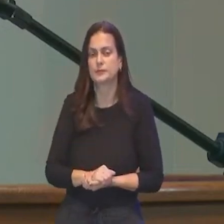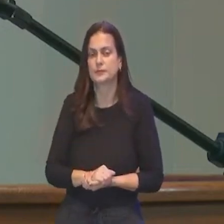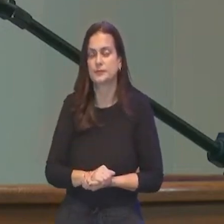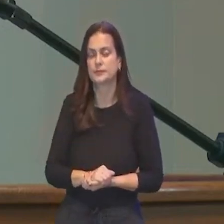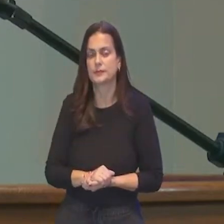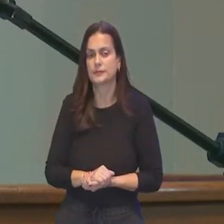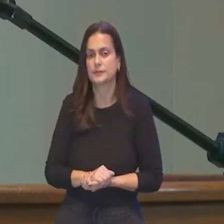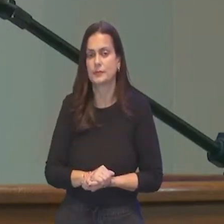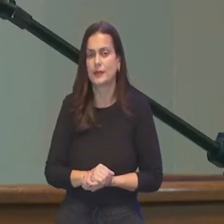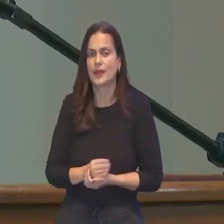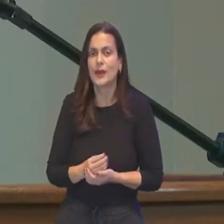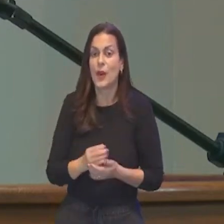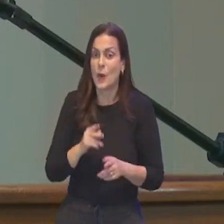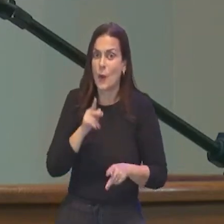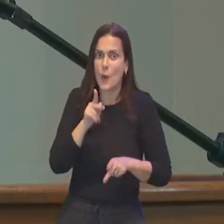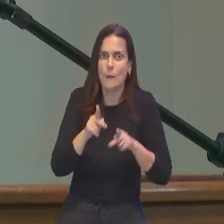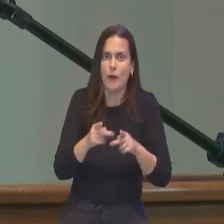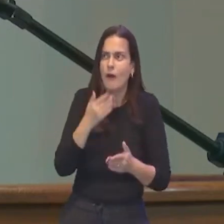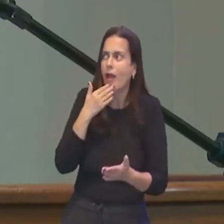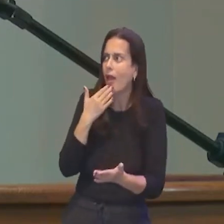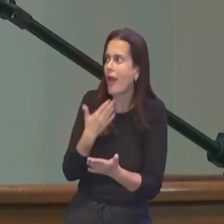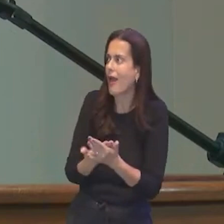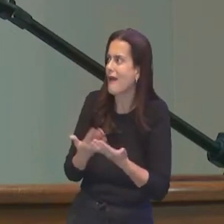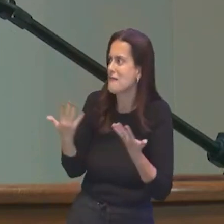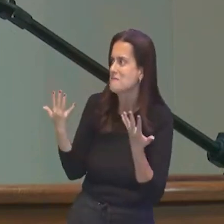como o povo recebeu.